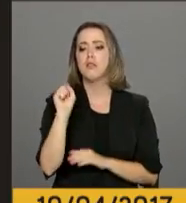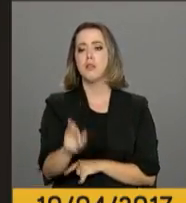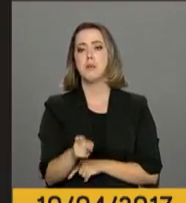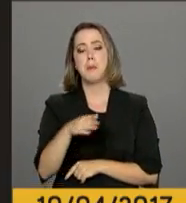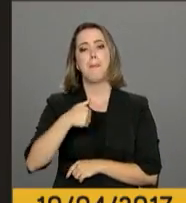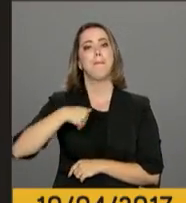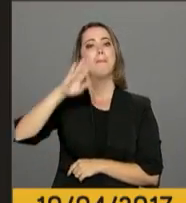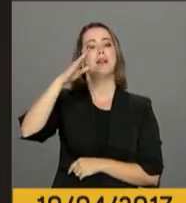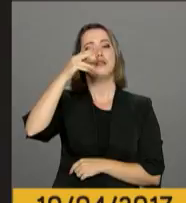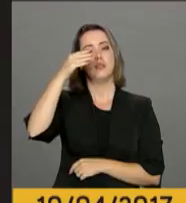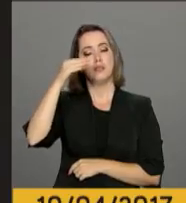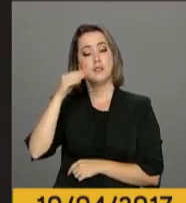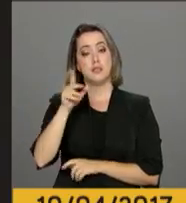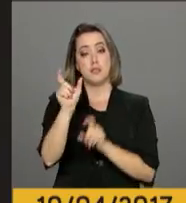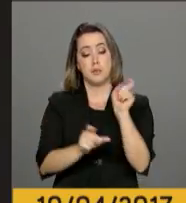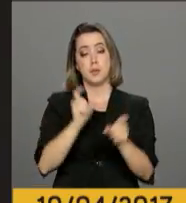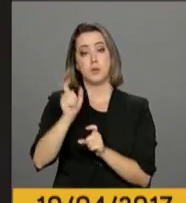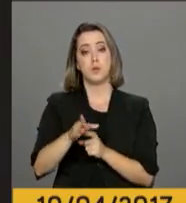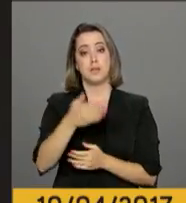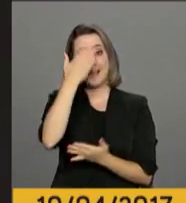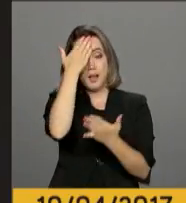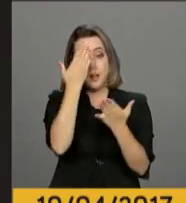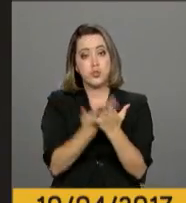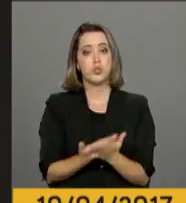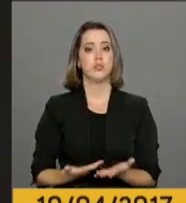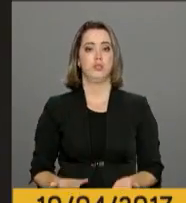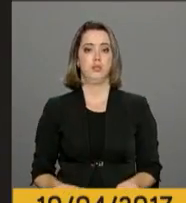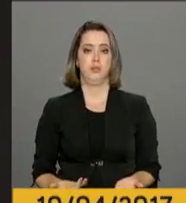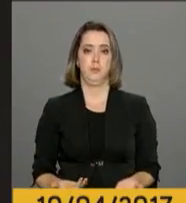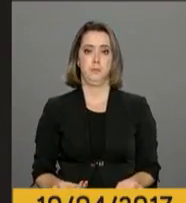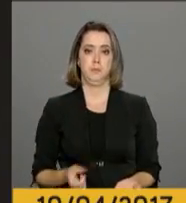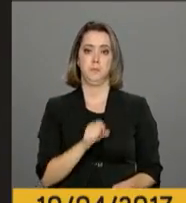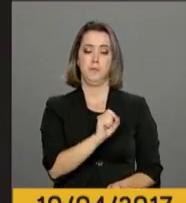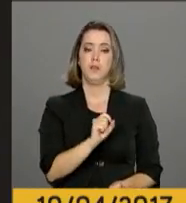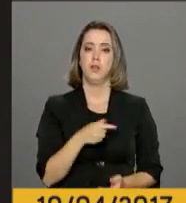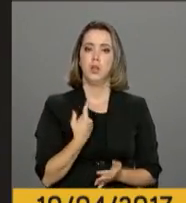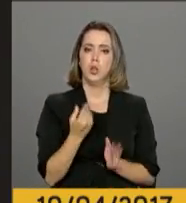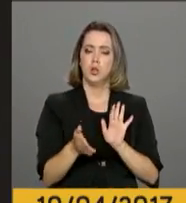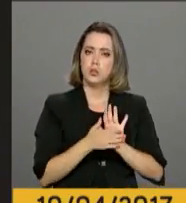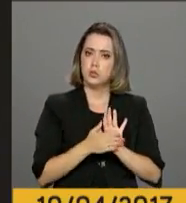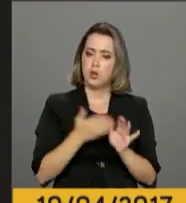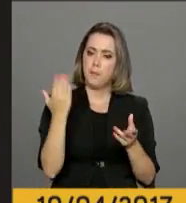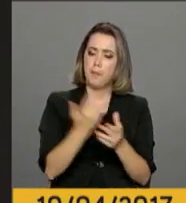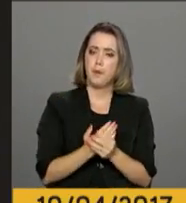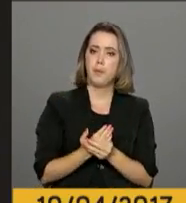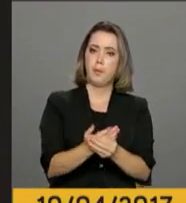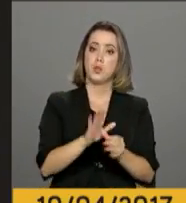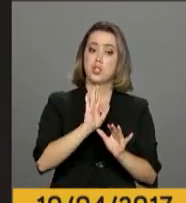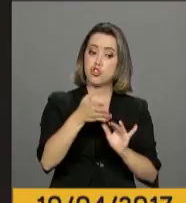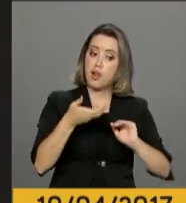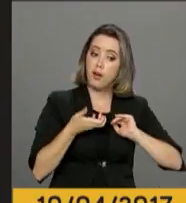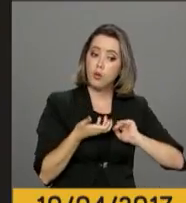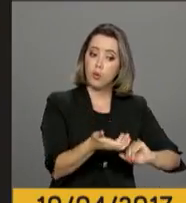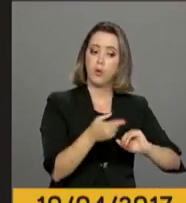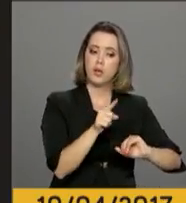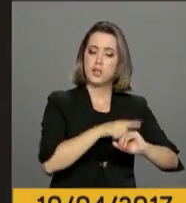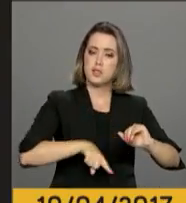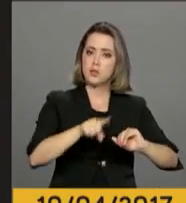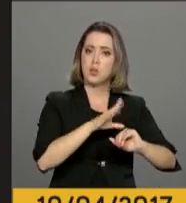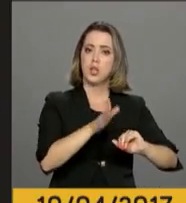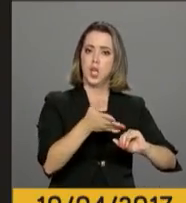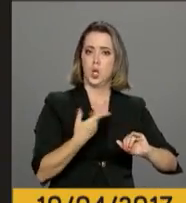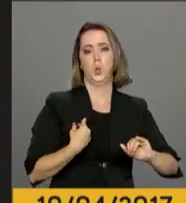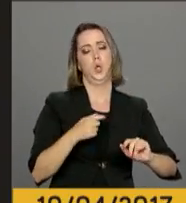pessoas se convencem. Nós enviamos essa proposta ao Congresso Nacional, que naturalmente agora é